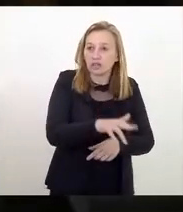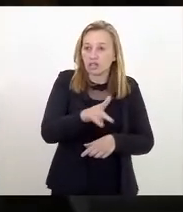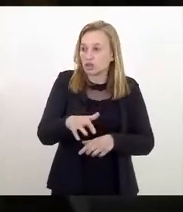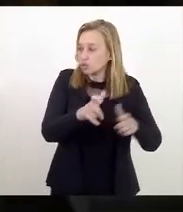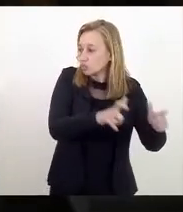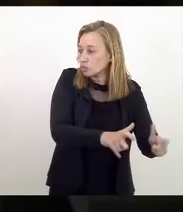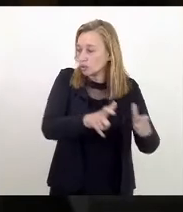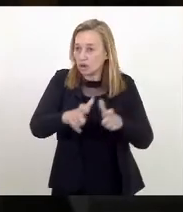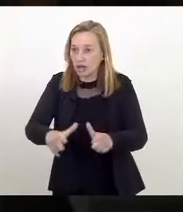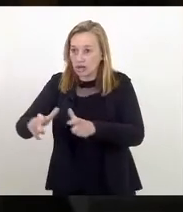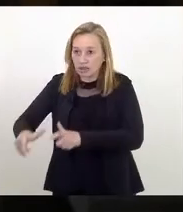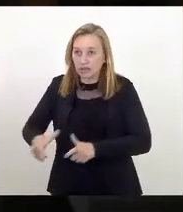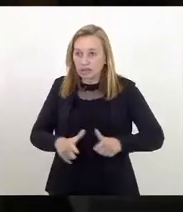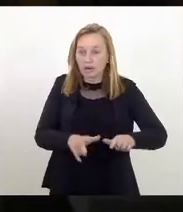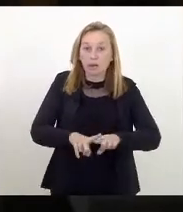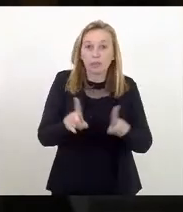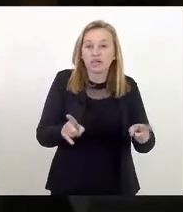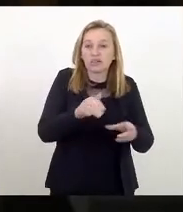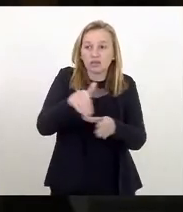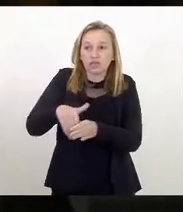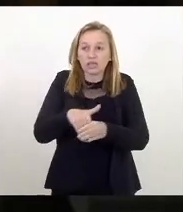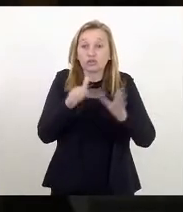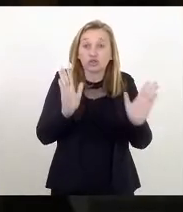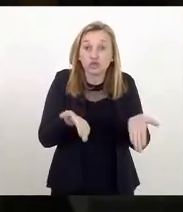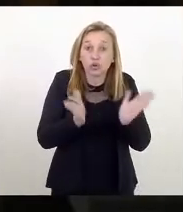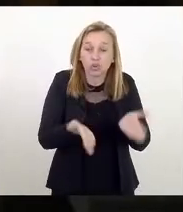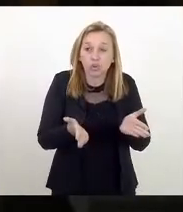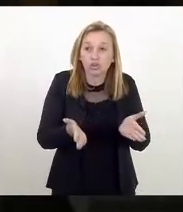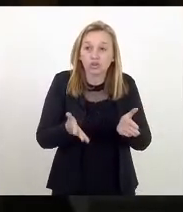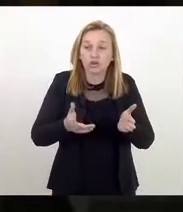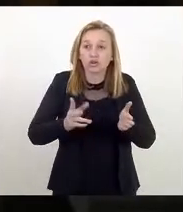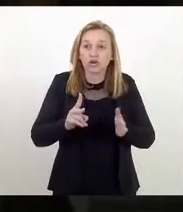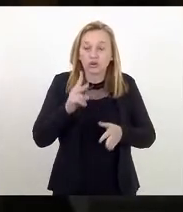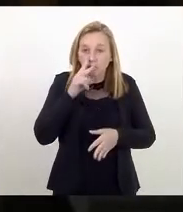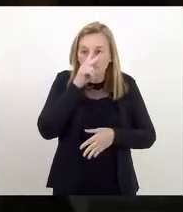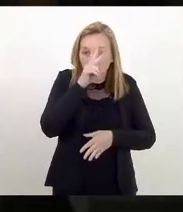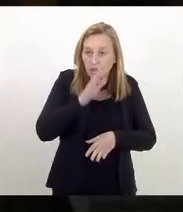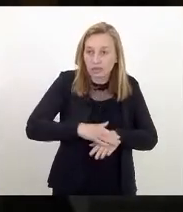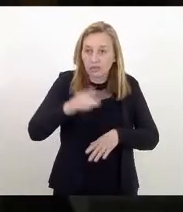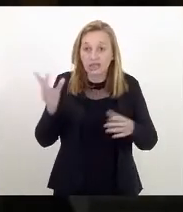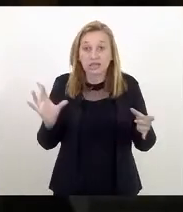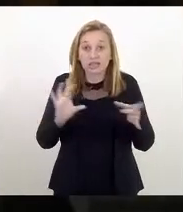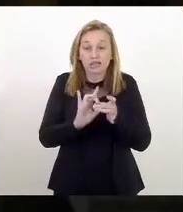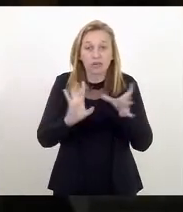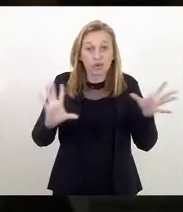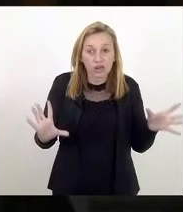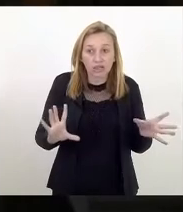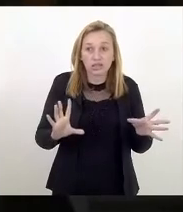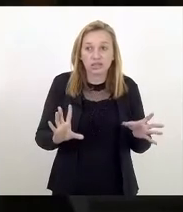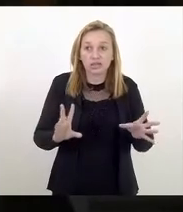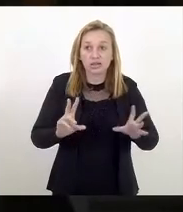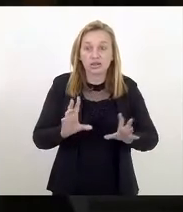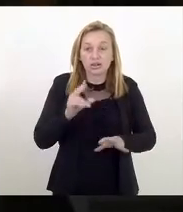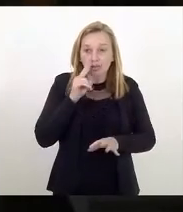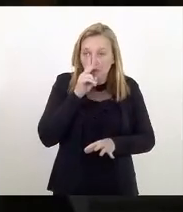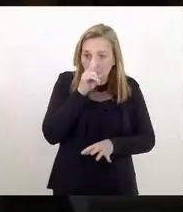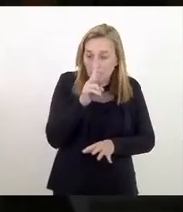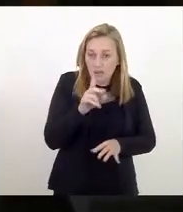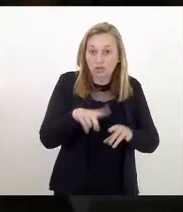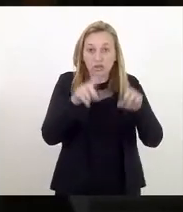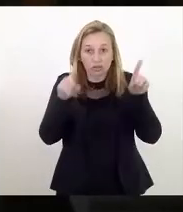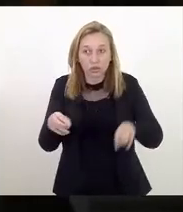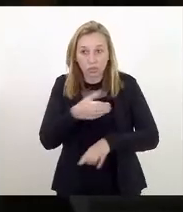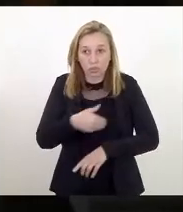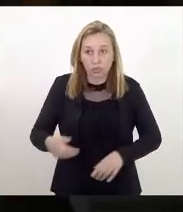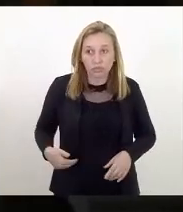mas essa votação de hoje, ela fortalece a democracia fortalecendo os servidores,